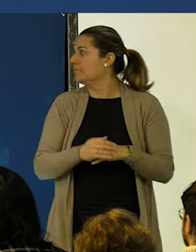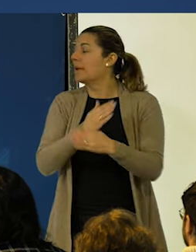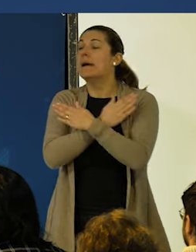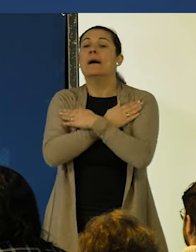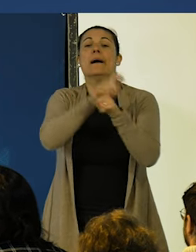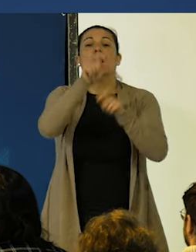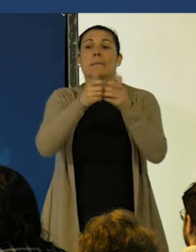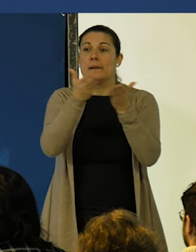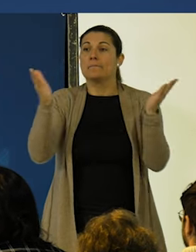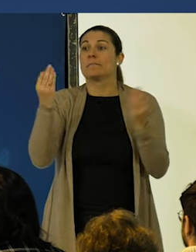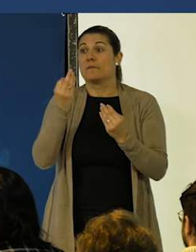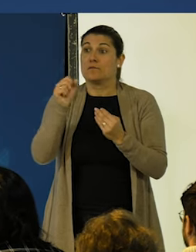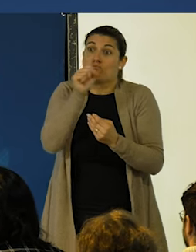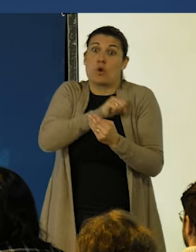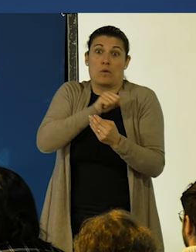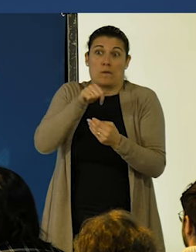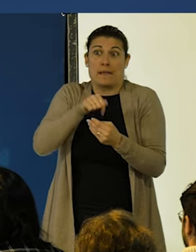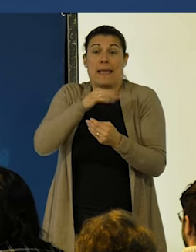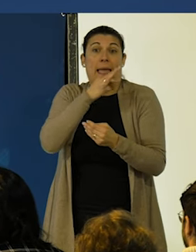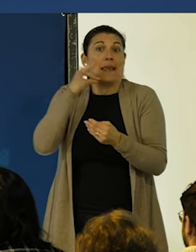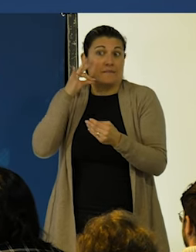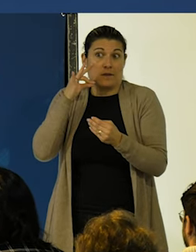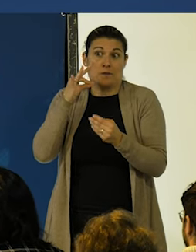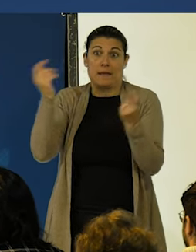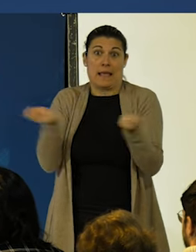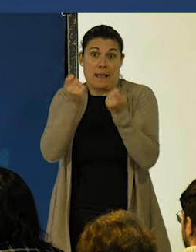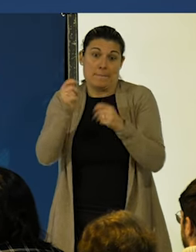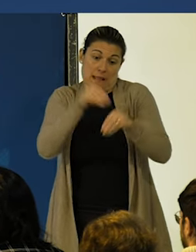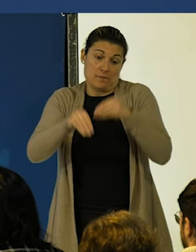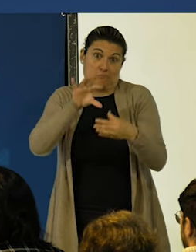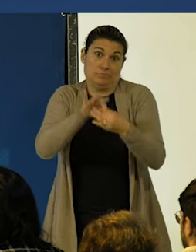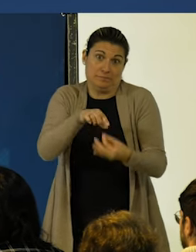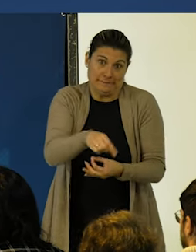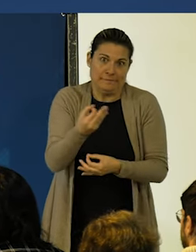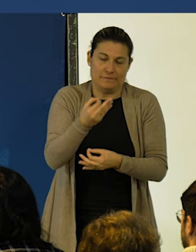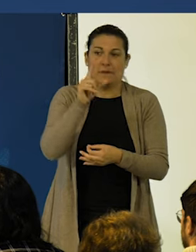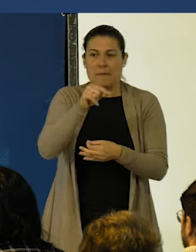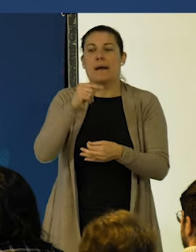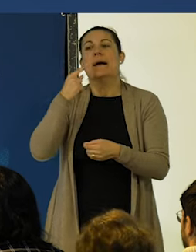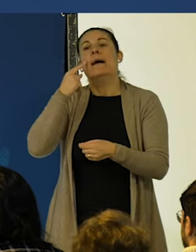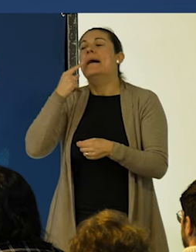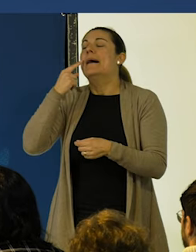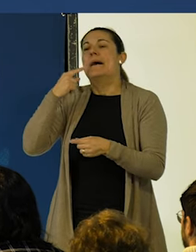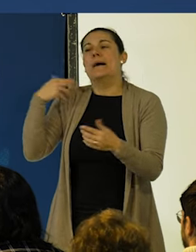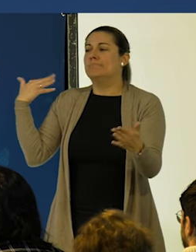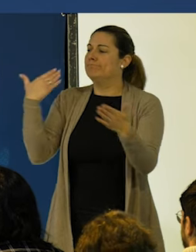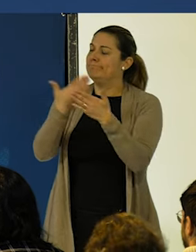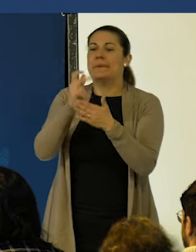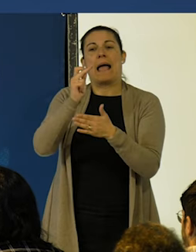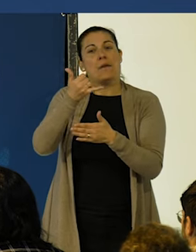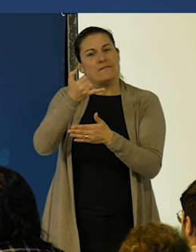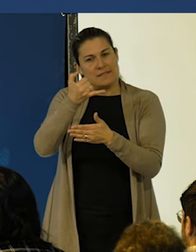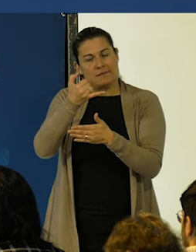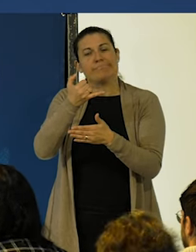Camaradas, foi a feliz coincidência deste nosso aniversário com a campanha eleitoral e ao longo desta viagem de 25 anos há